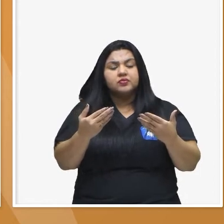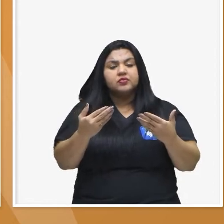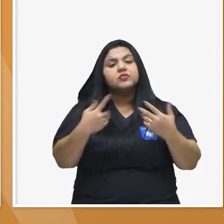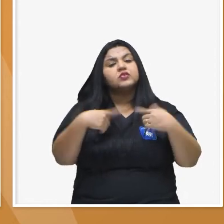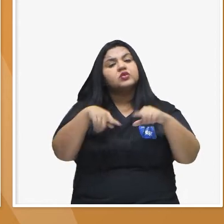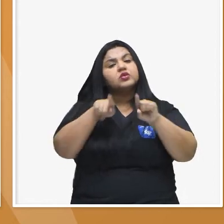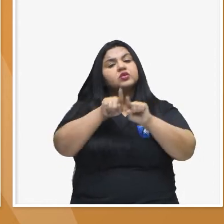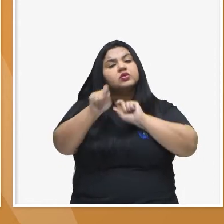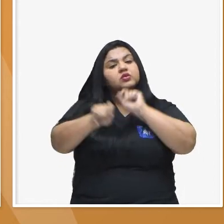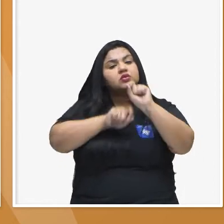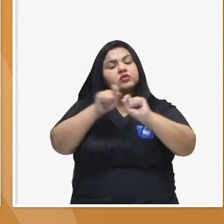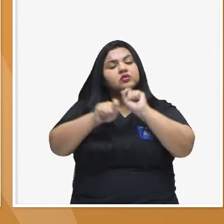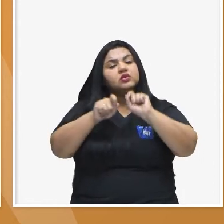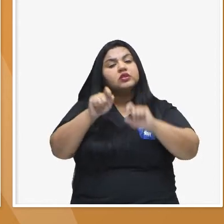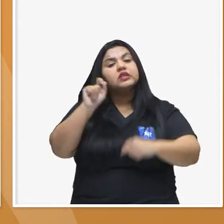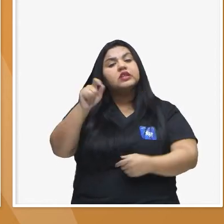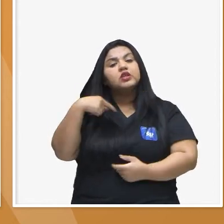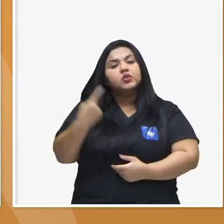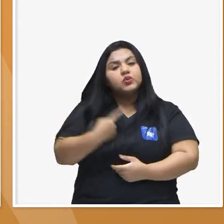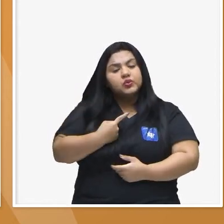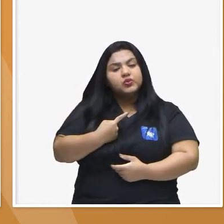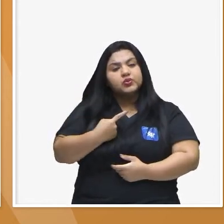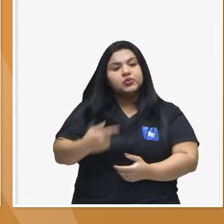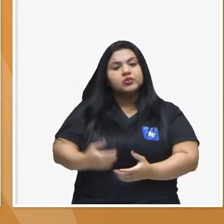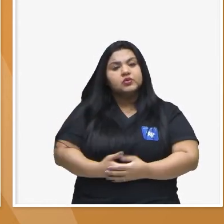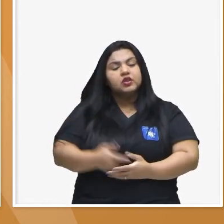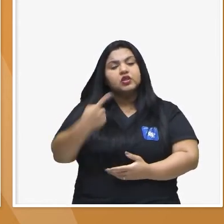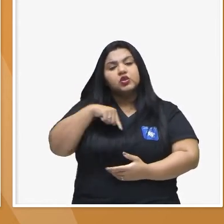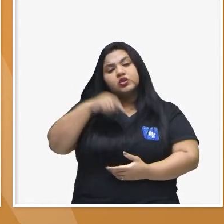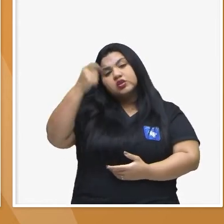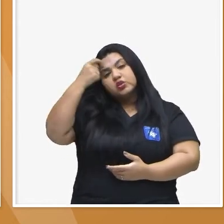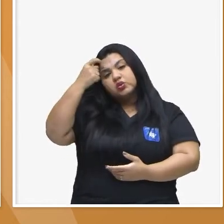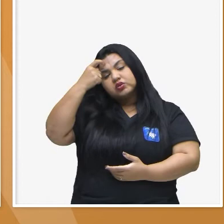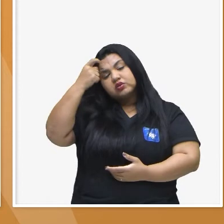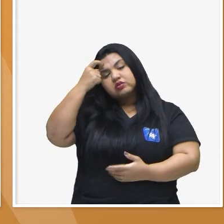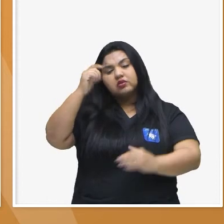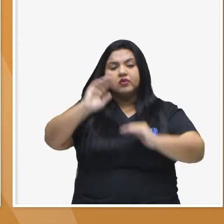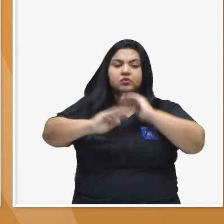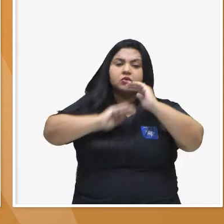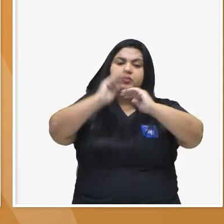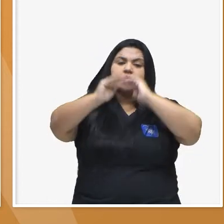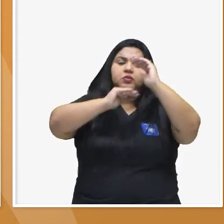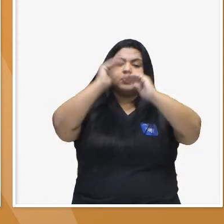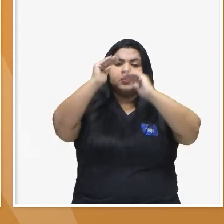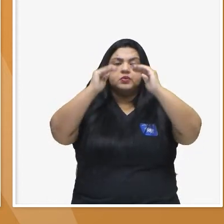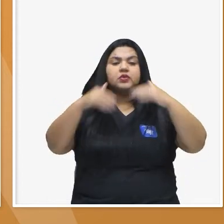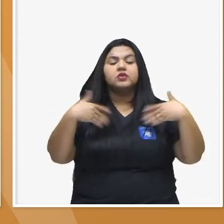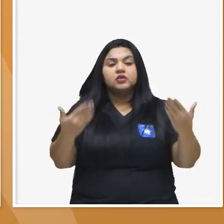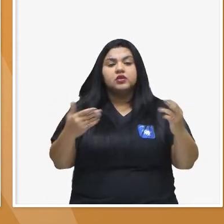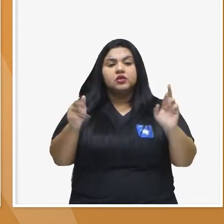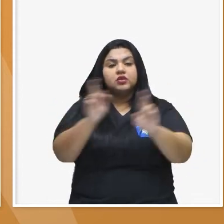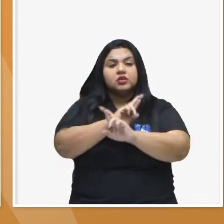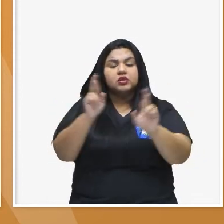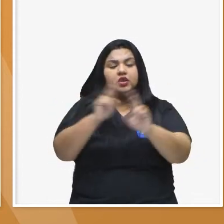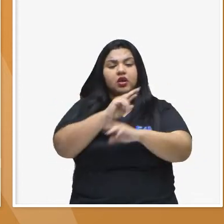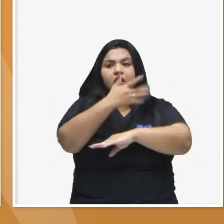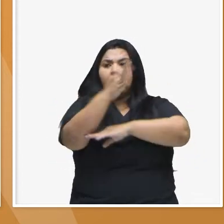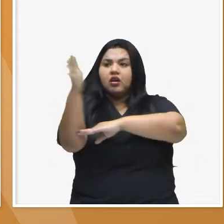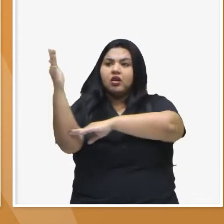quem nós somos. E a nossa consciência vai se formando. Na relação com a